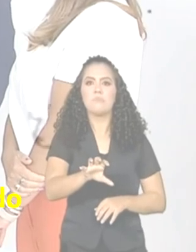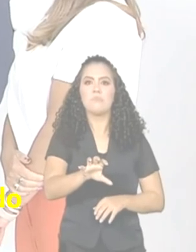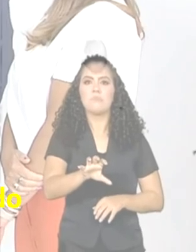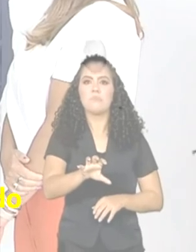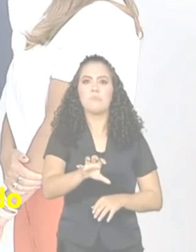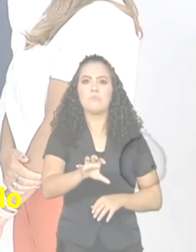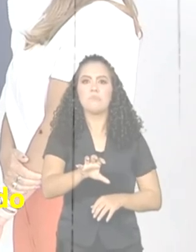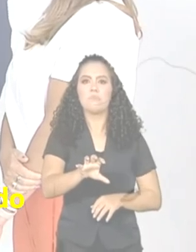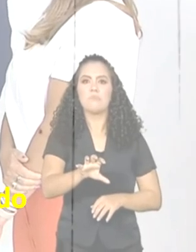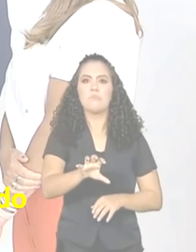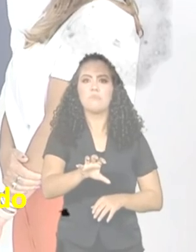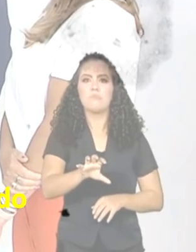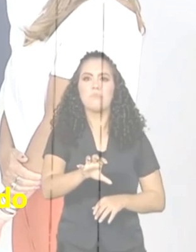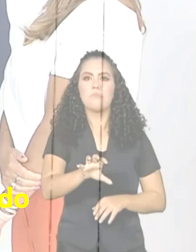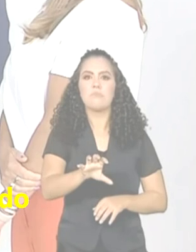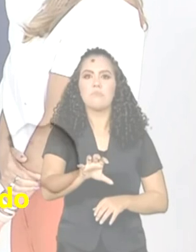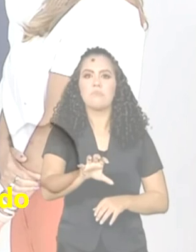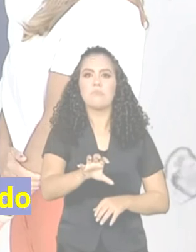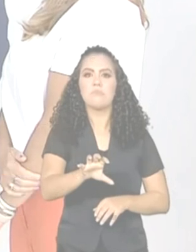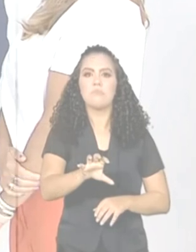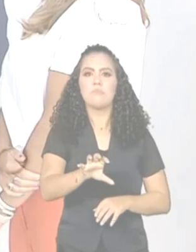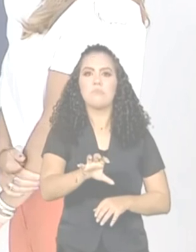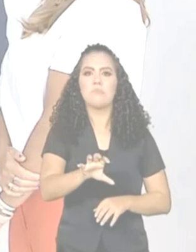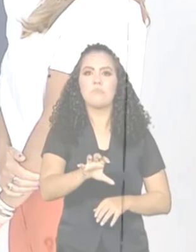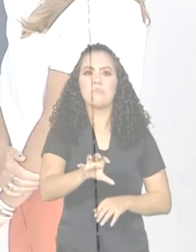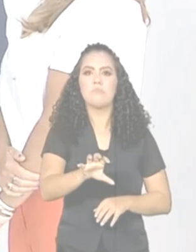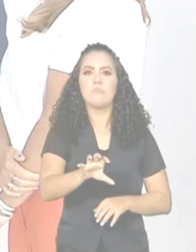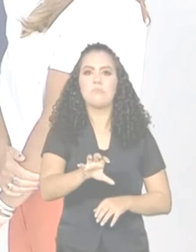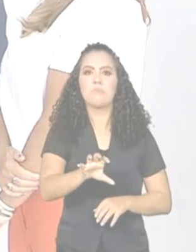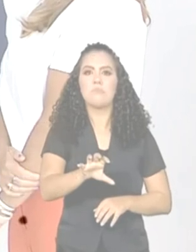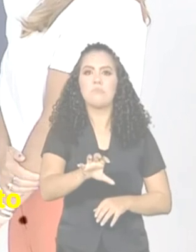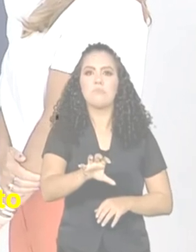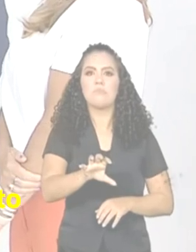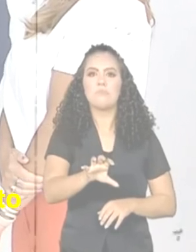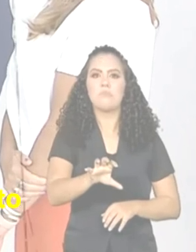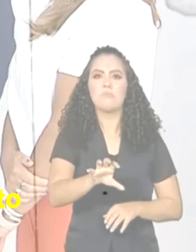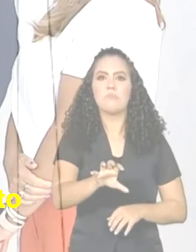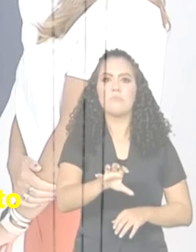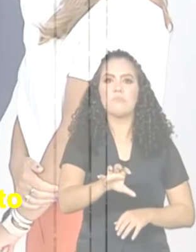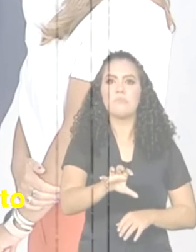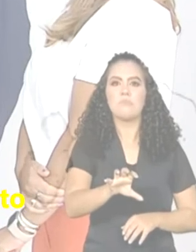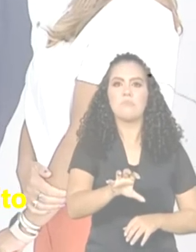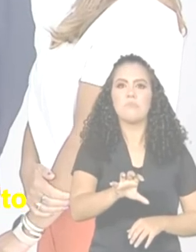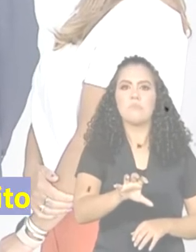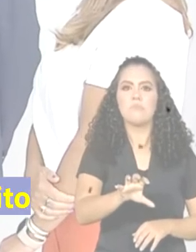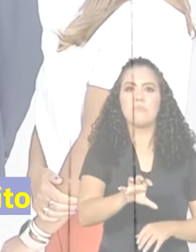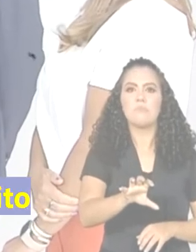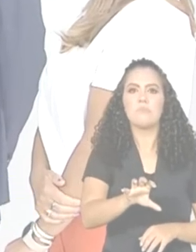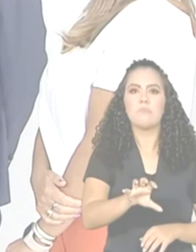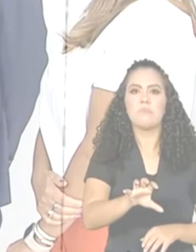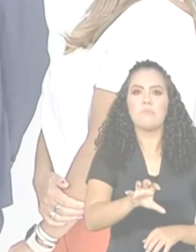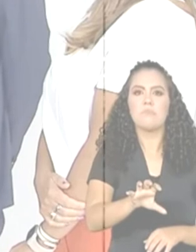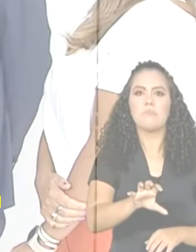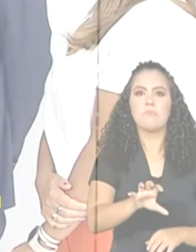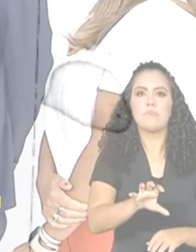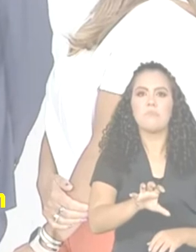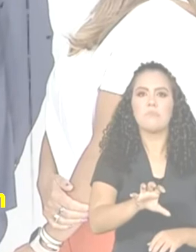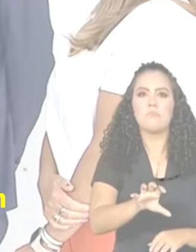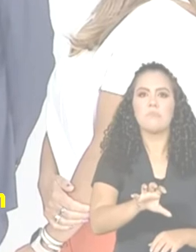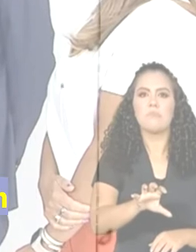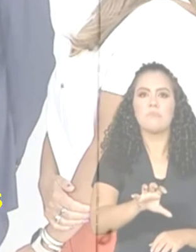e sairá do ministério. Normalmente, eu tenho por hábito cultural não indicar ninguém em nenhum